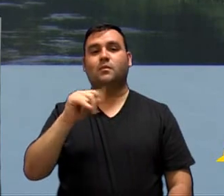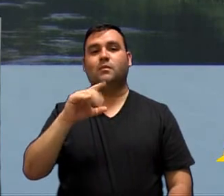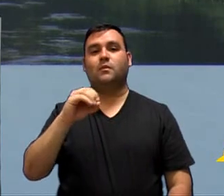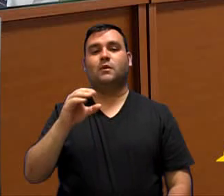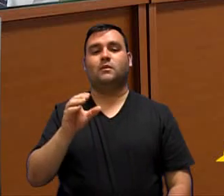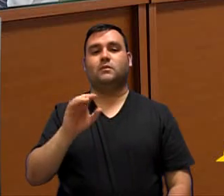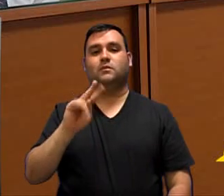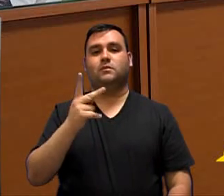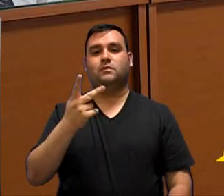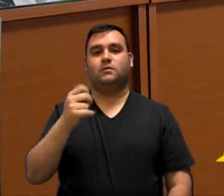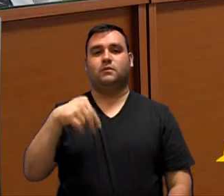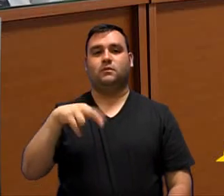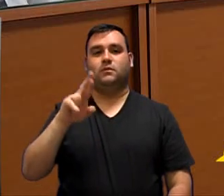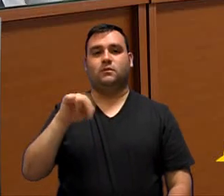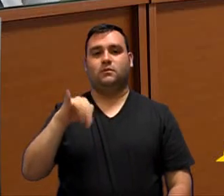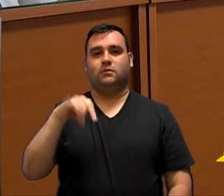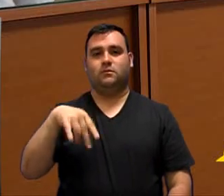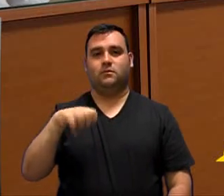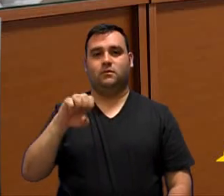Henrique Sorans.